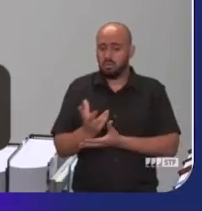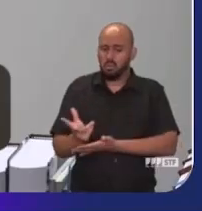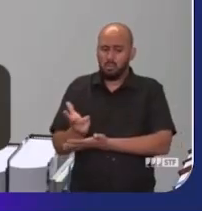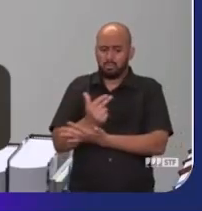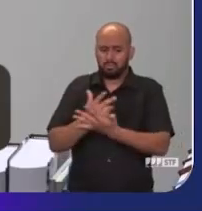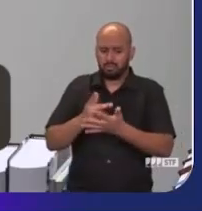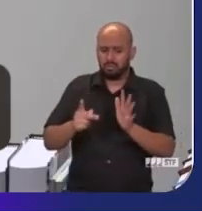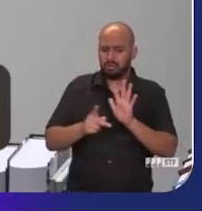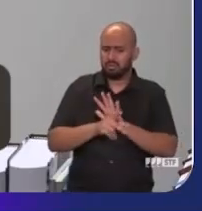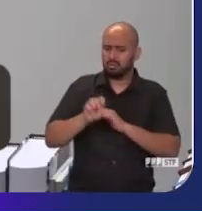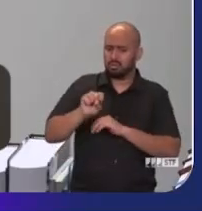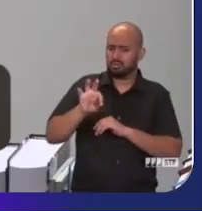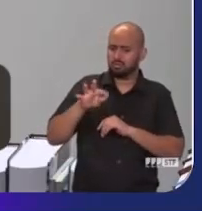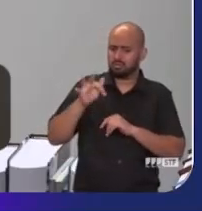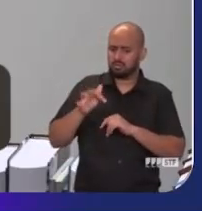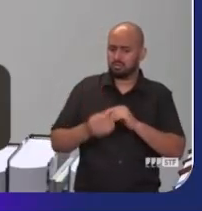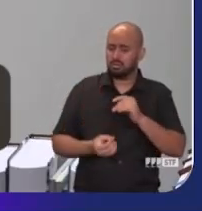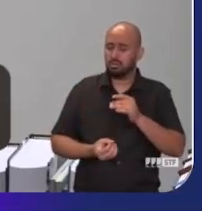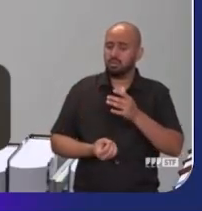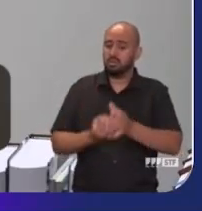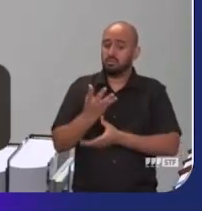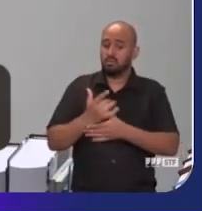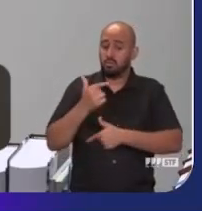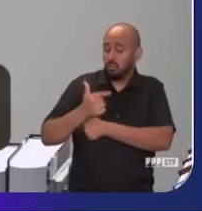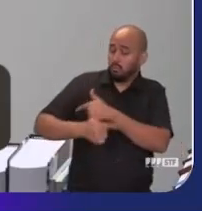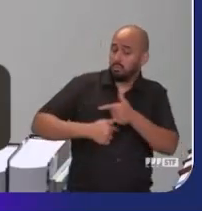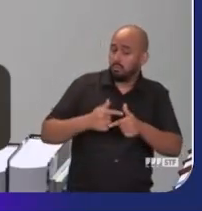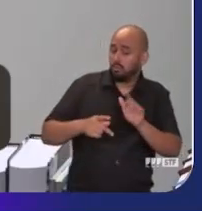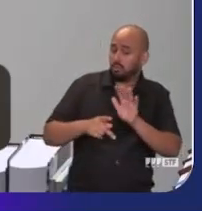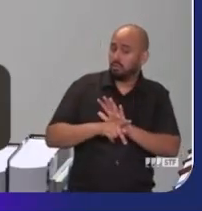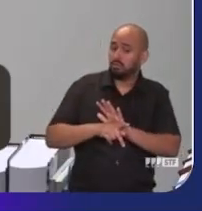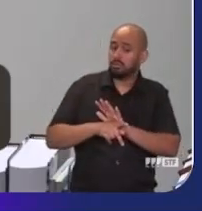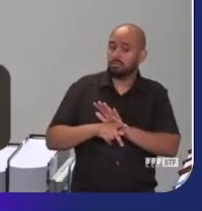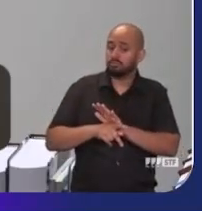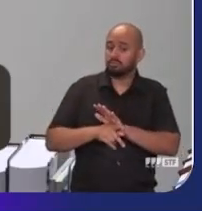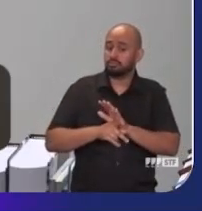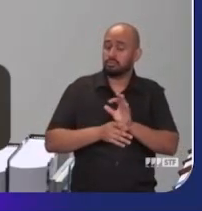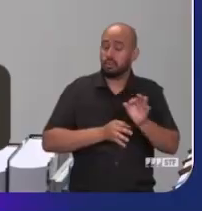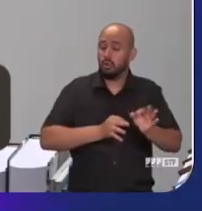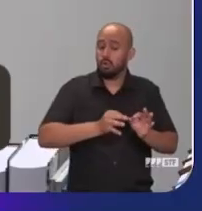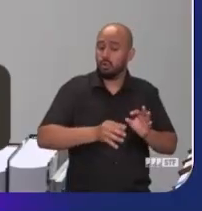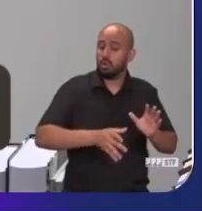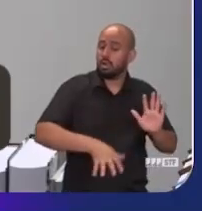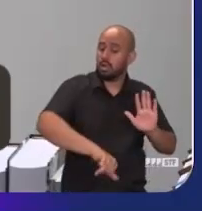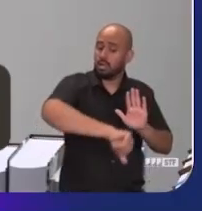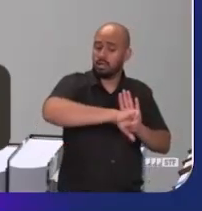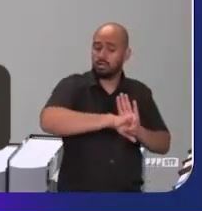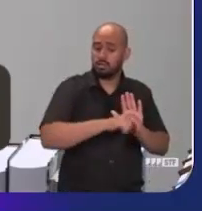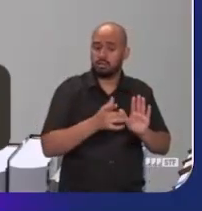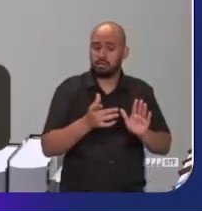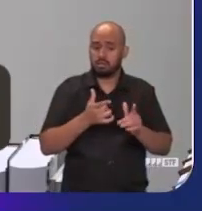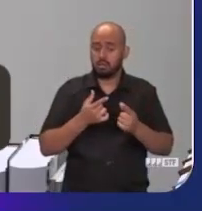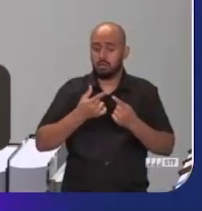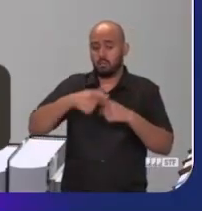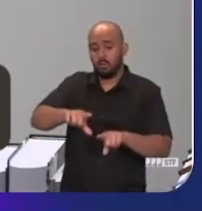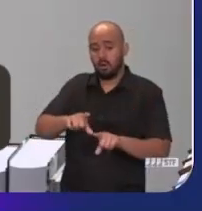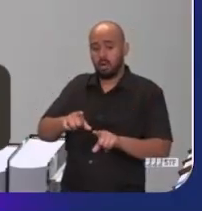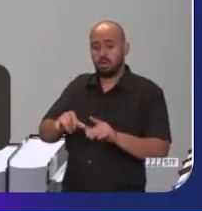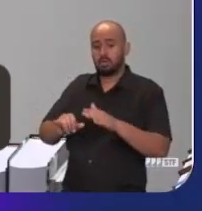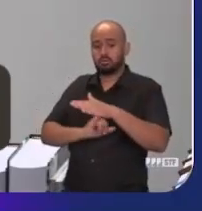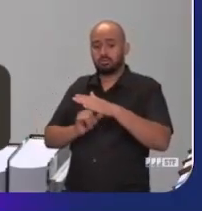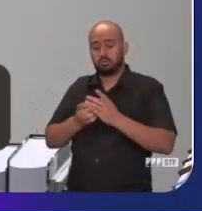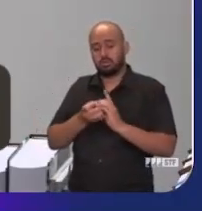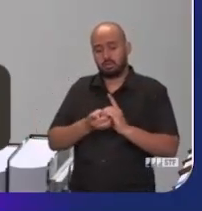exatamente o itinerário de providências da organização criminosa no seu atentado contra as instituições democráticas. O acusado